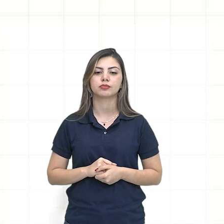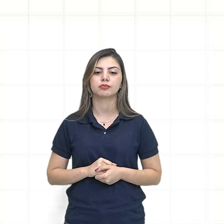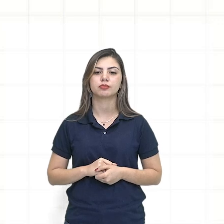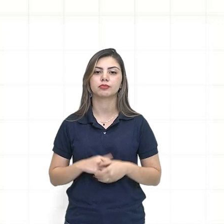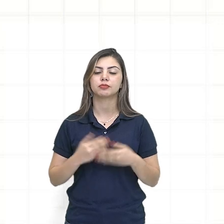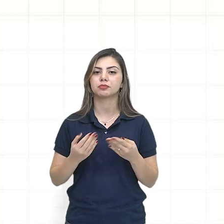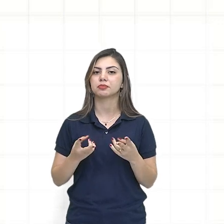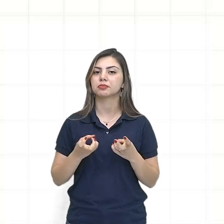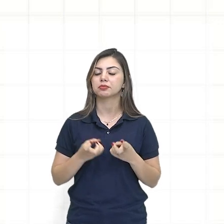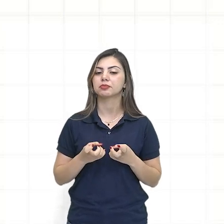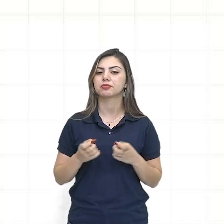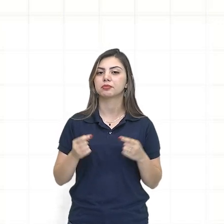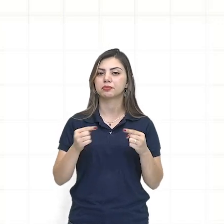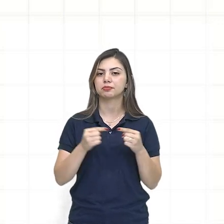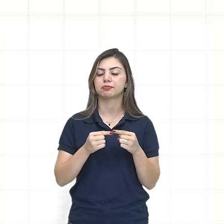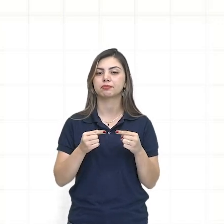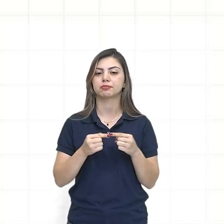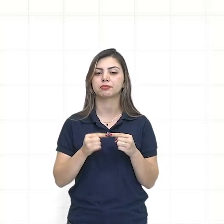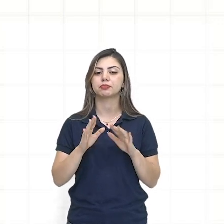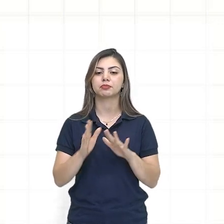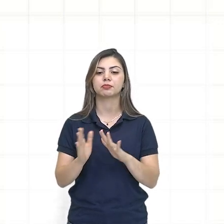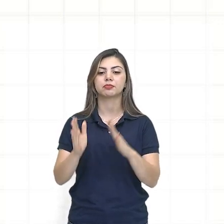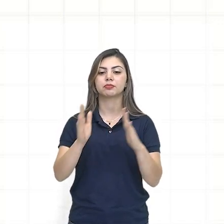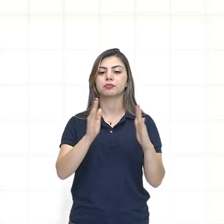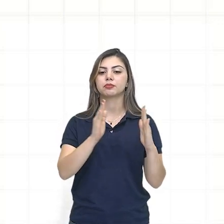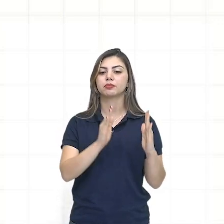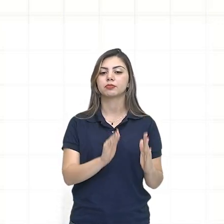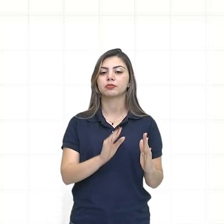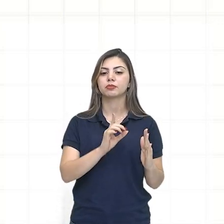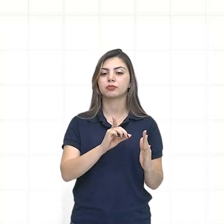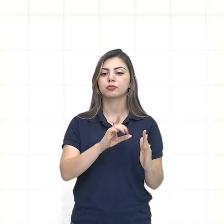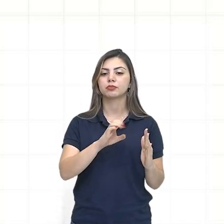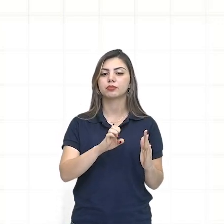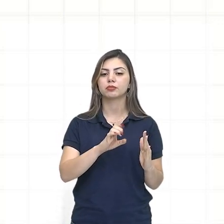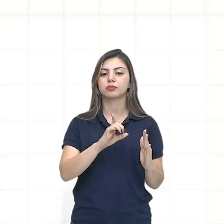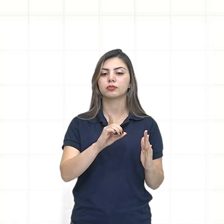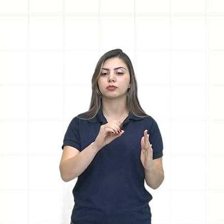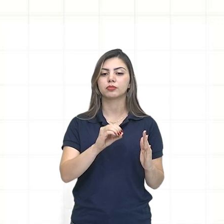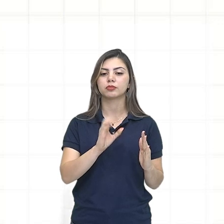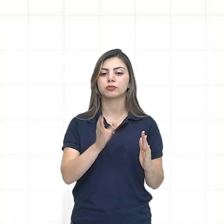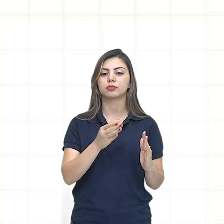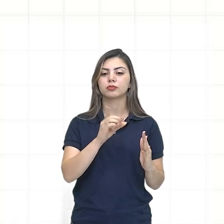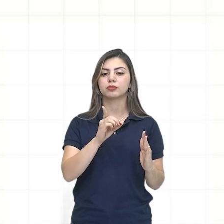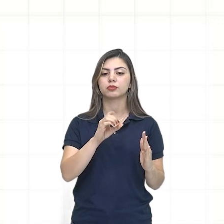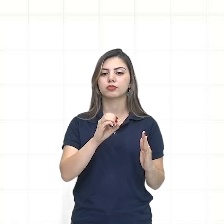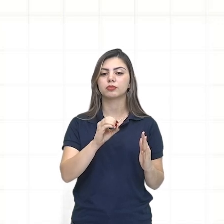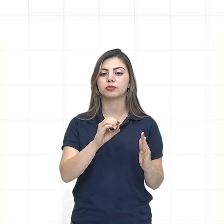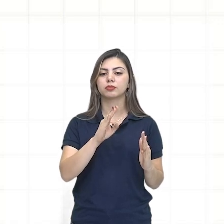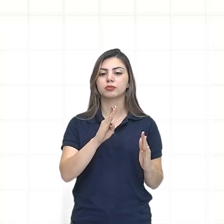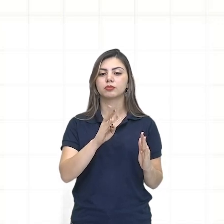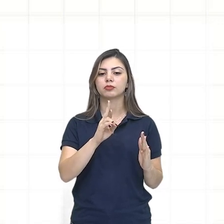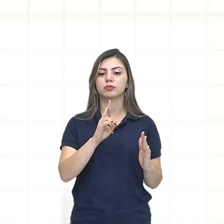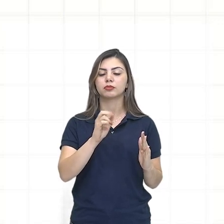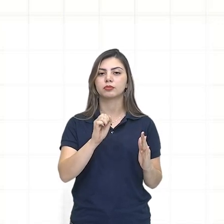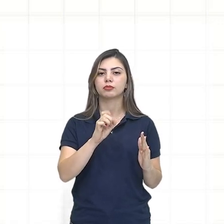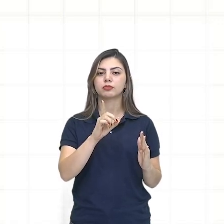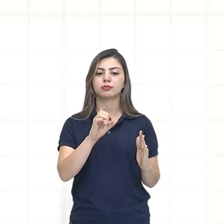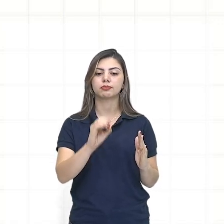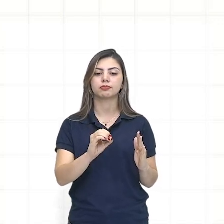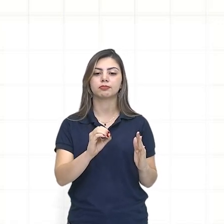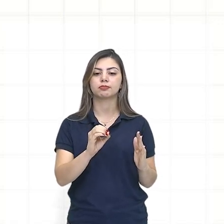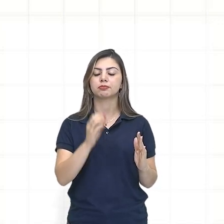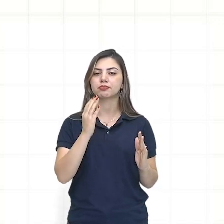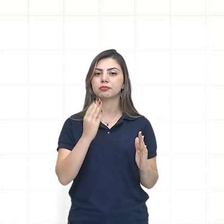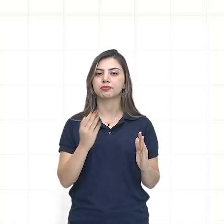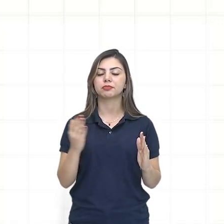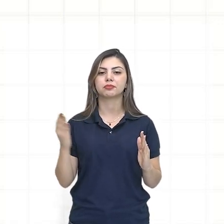ou seja, vale 1000. Aqui temos o nosso próximo elemento aqui, né, nosso próximo símbolo,